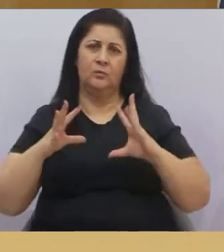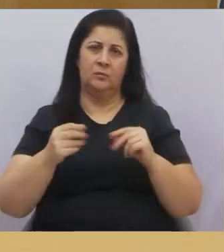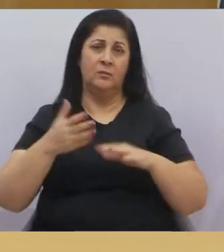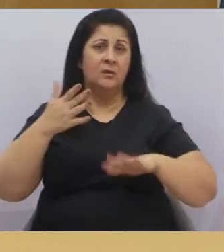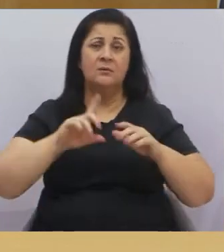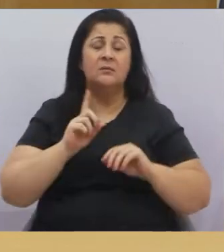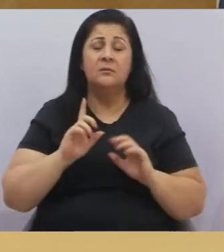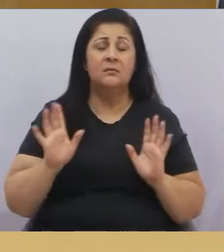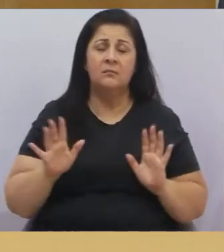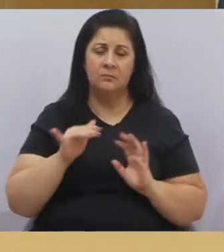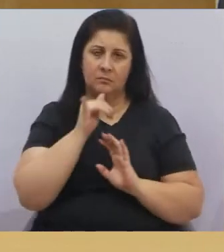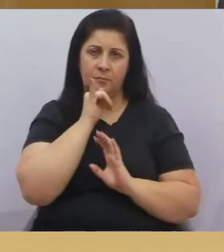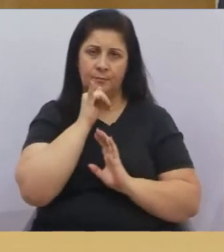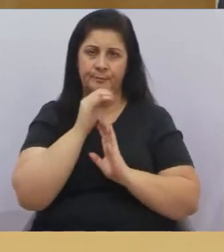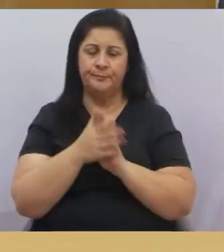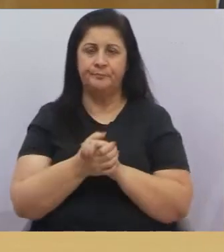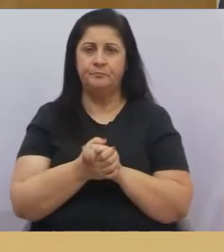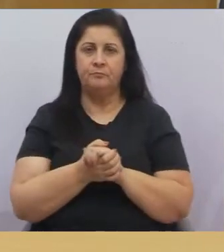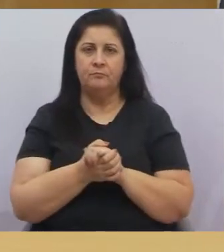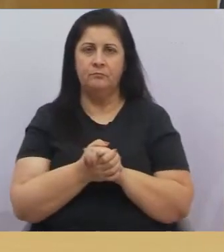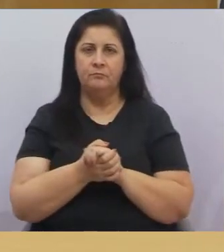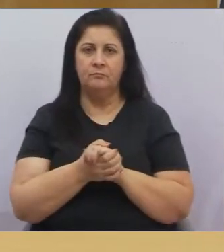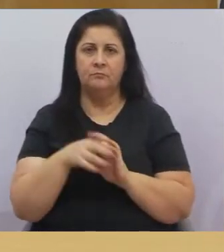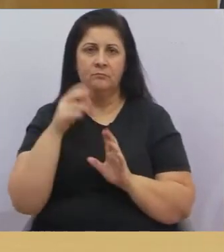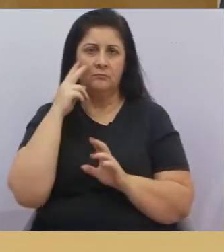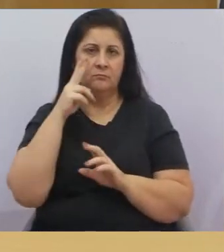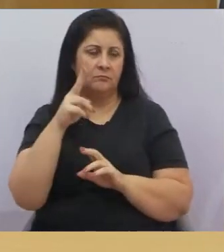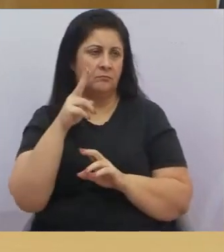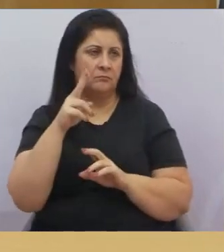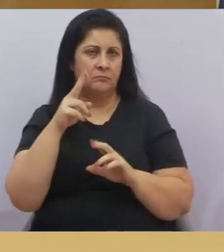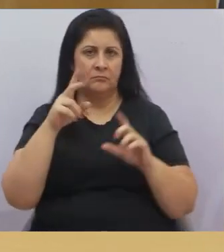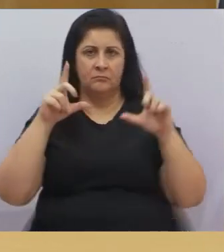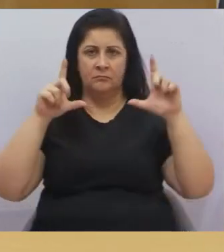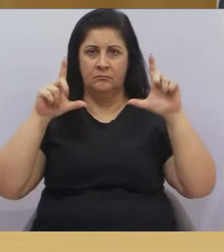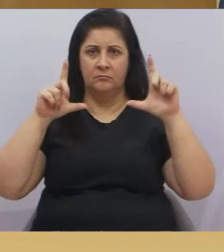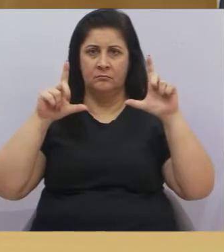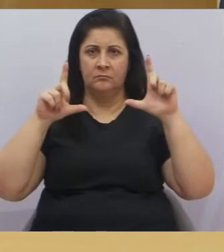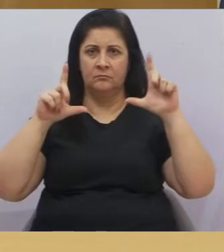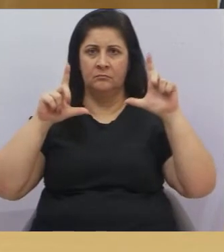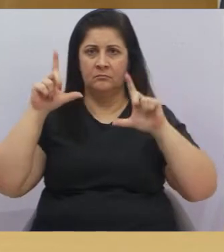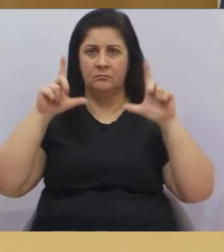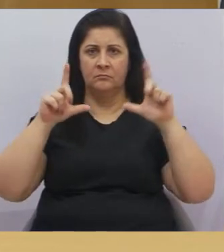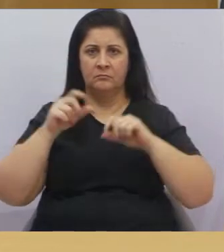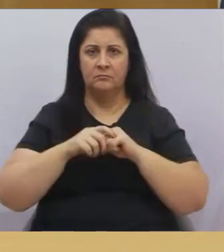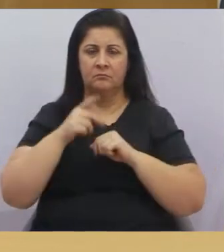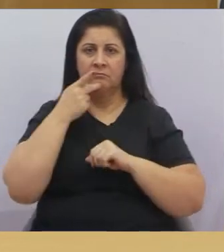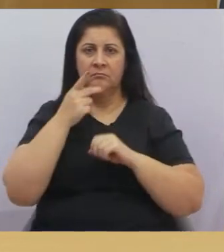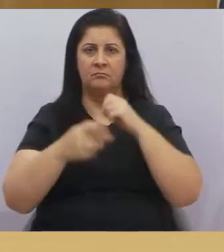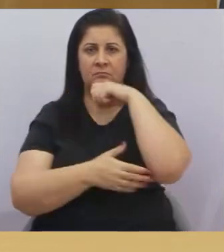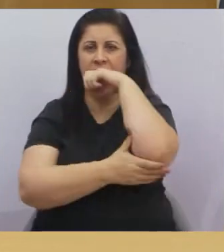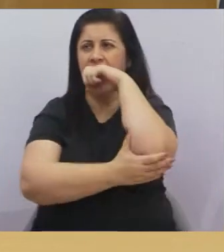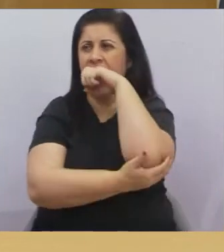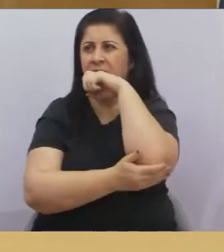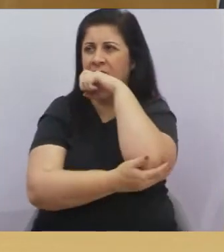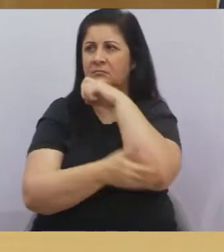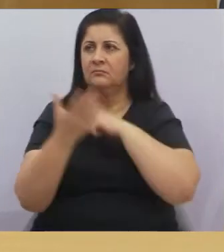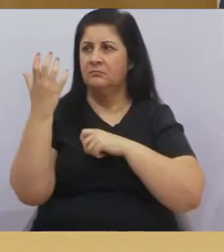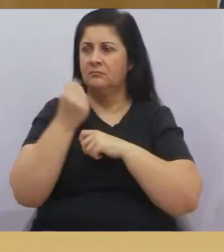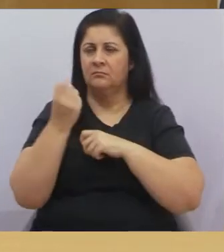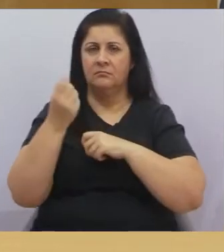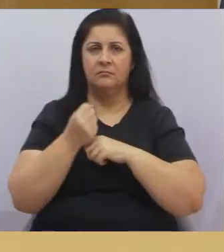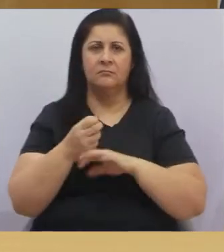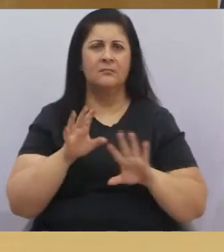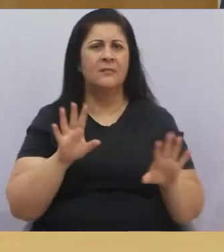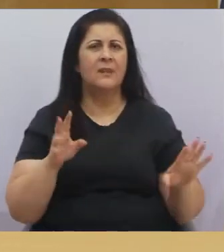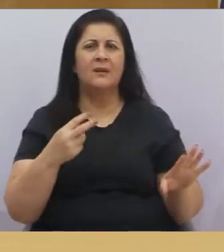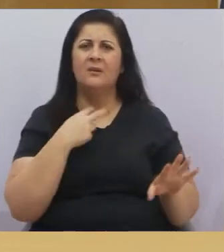dando um exemplo, né, que eu estava vendo lá, a Ana Maria Braga, ela falou inveja branca. E as pessoas já estão levando muitas coisas para o outro lado. Não pode se tornar uma